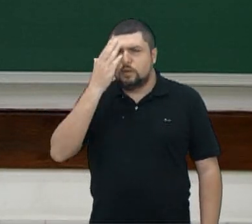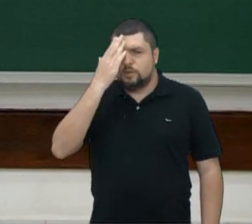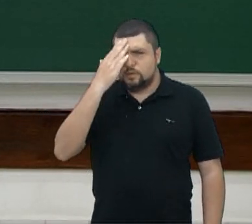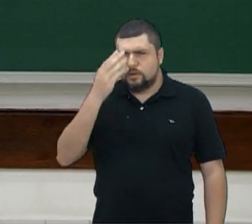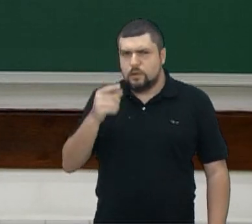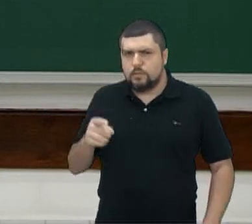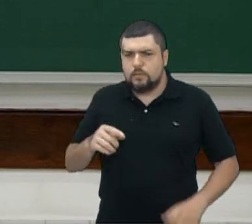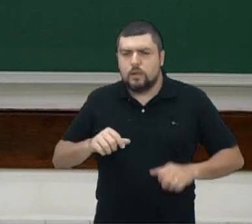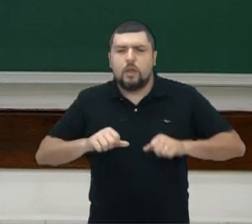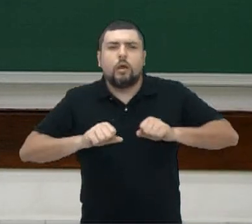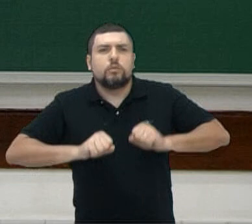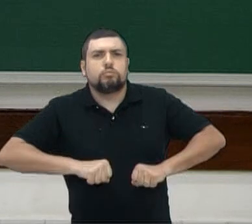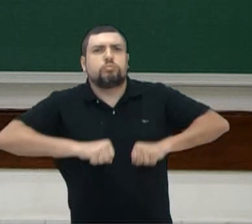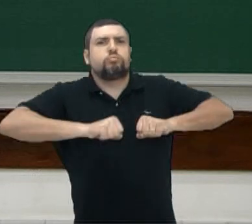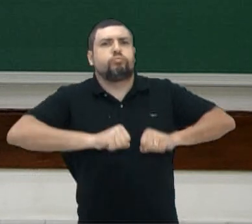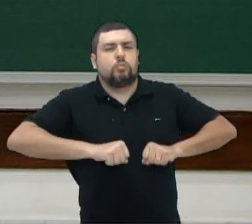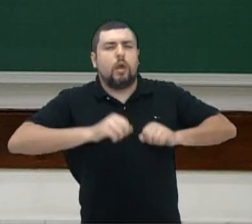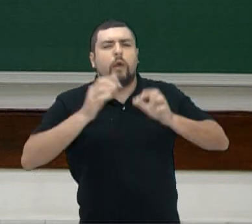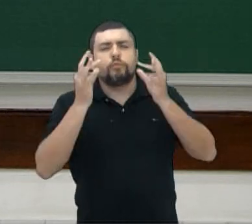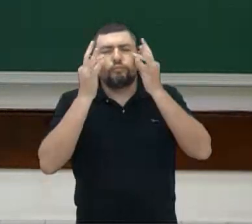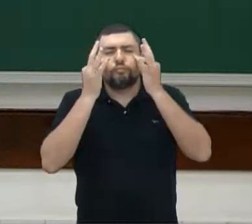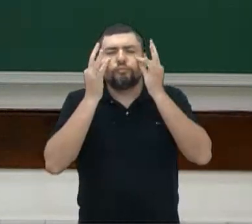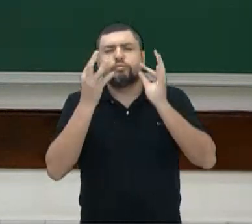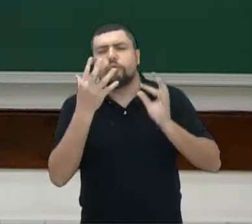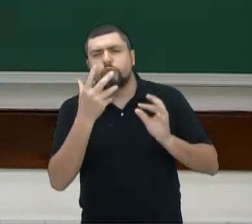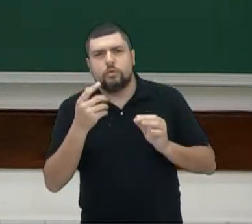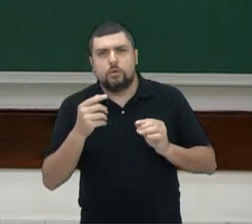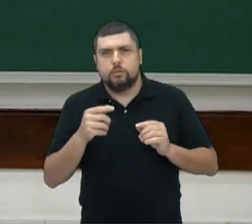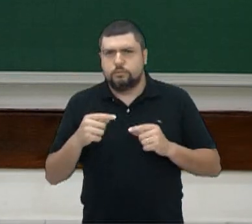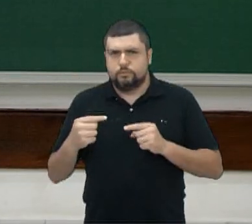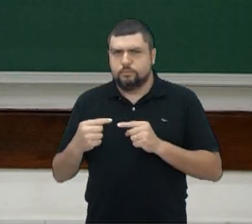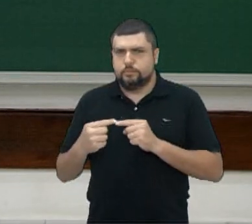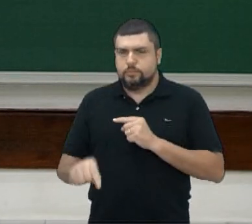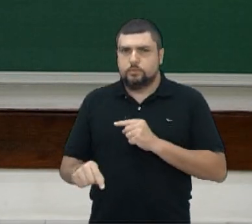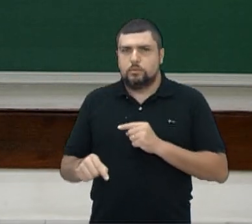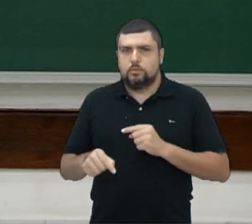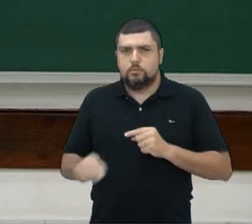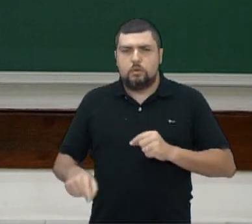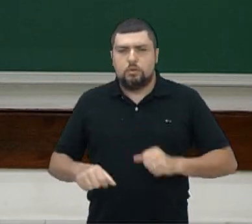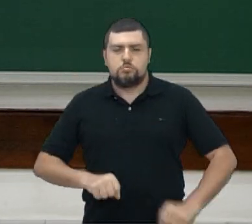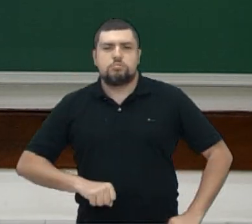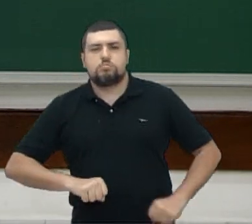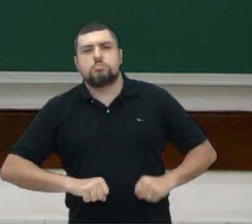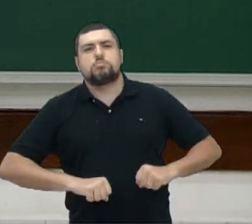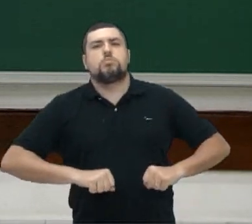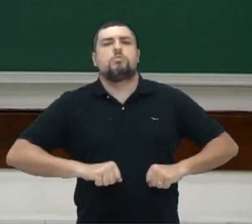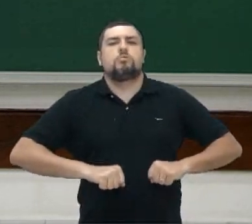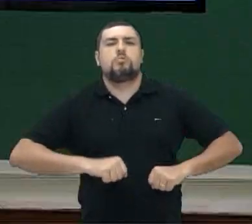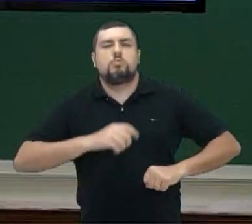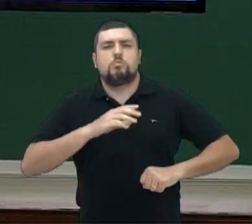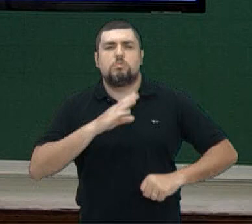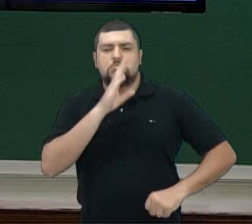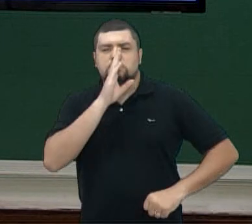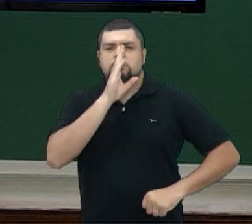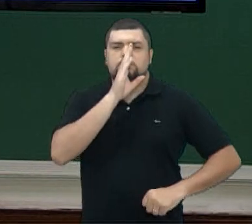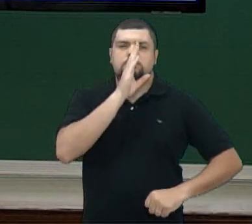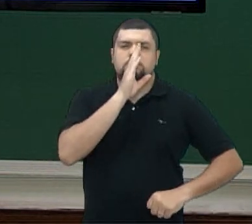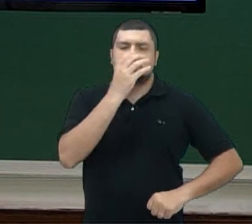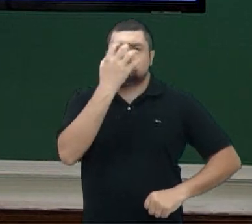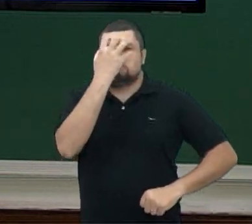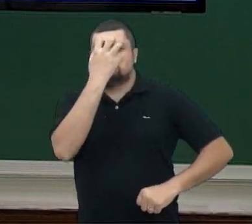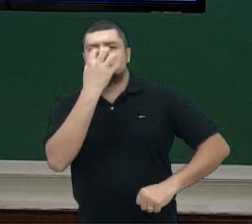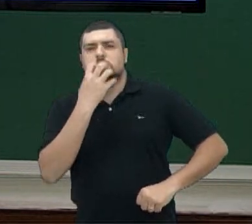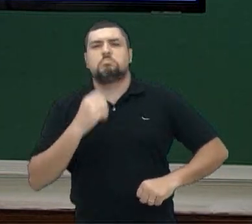bonitinho, queridinho é uma coisa que o Garfield não é, né? Ele é todo marrentão ali e tudo mais. Bom,